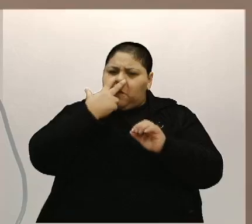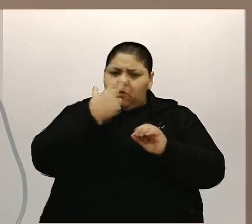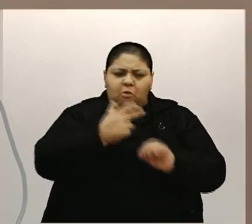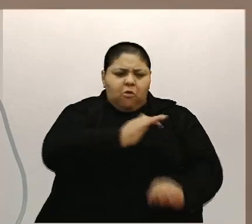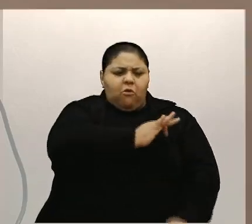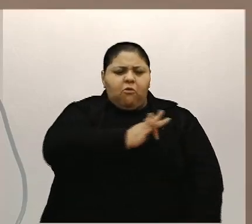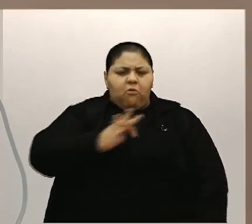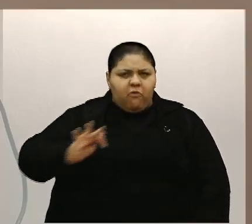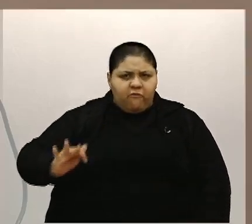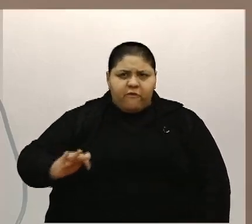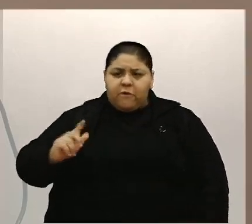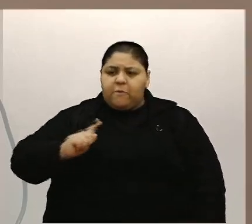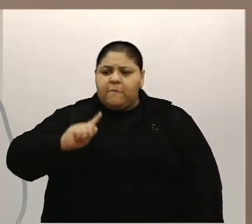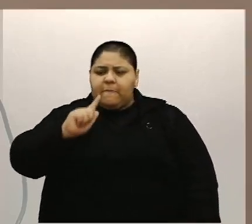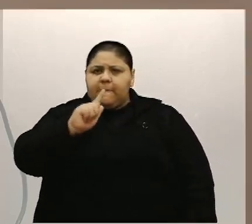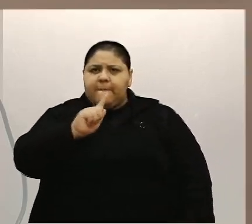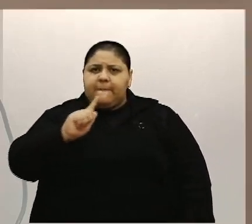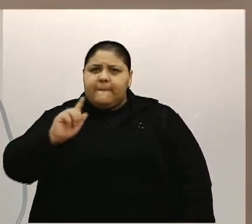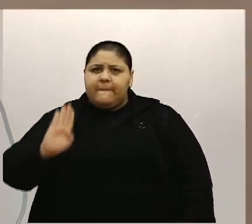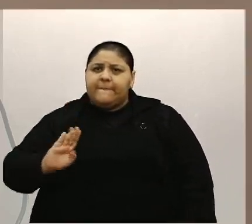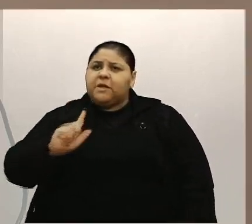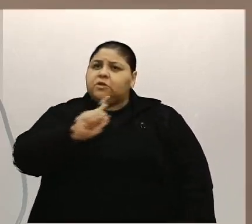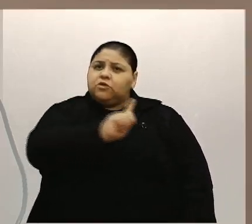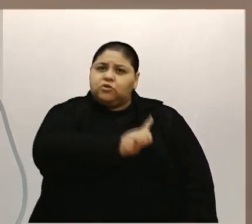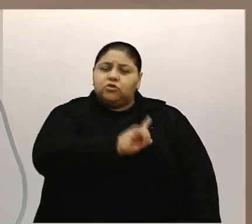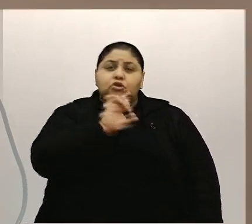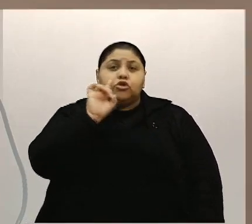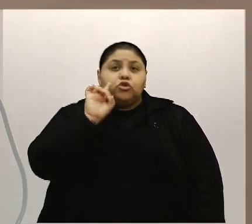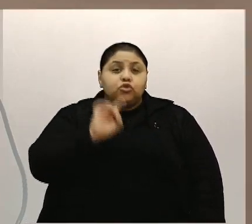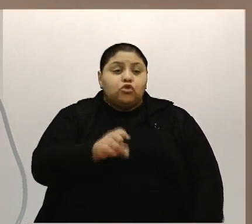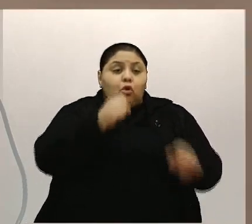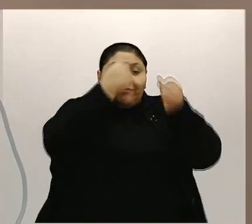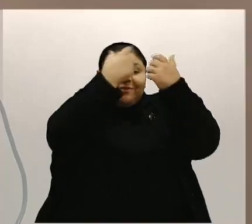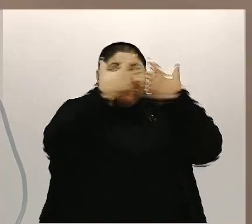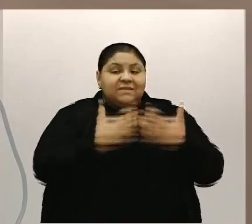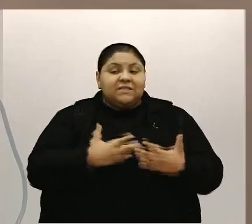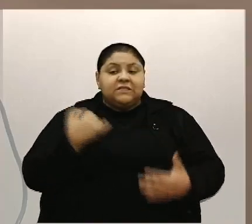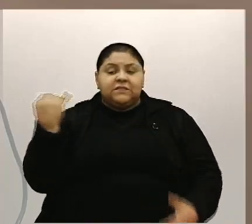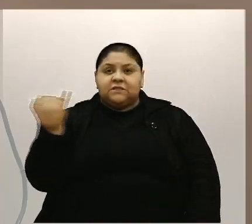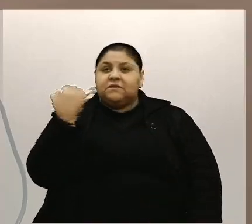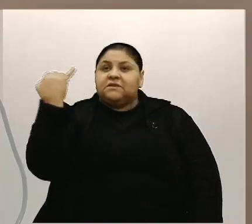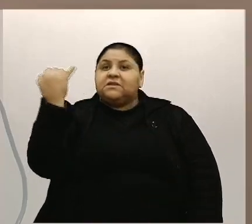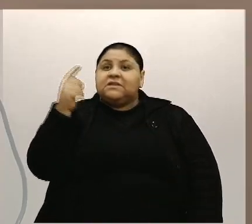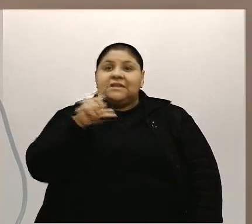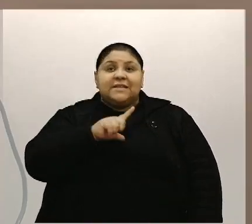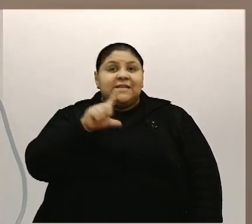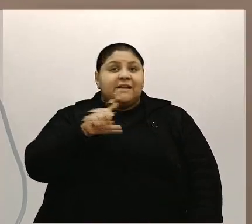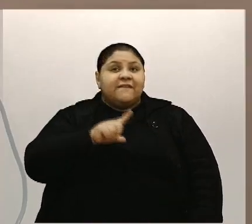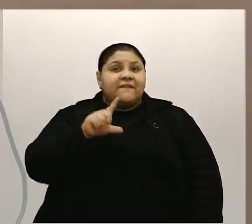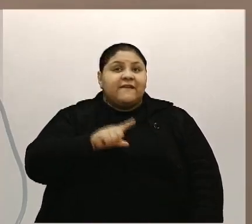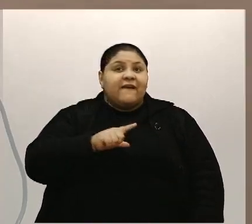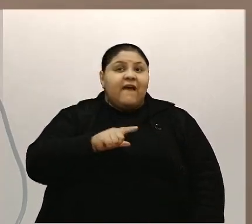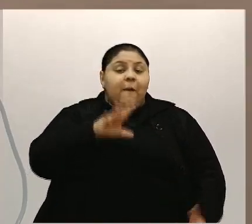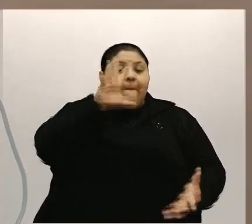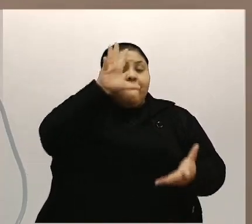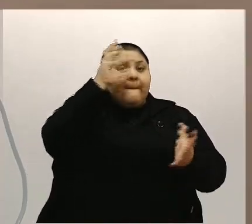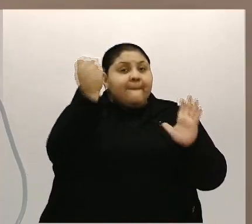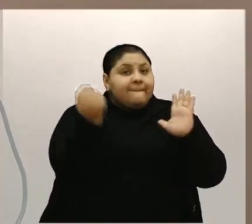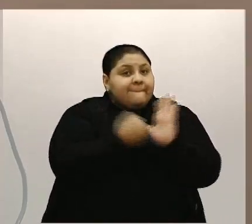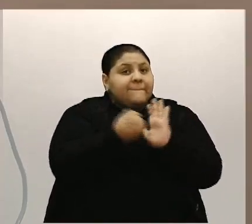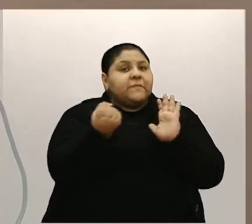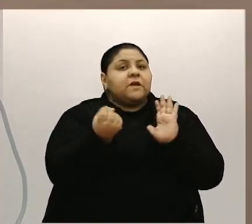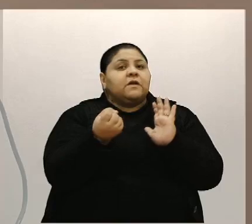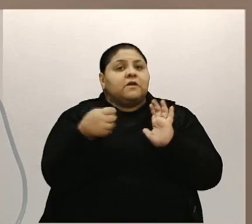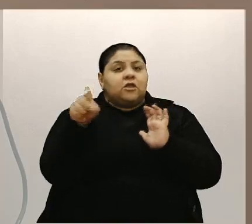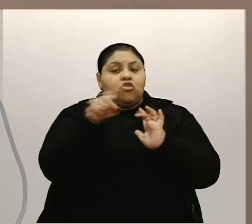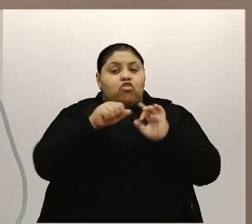como foi Bento. Mas é só um ponto importante que tem que ficar registrado. A nossa